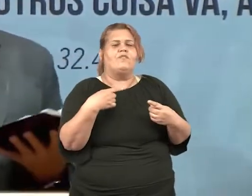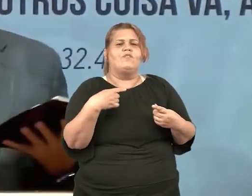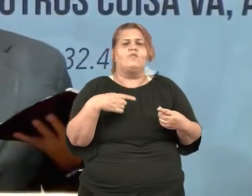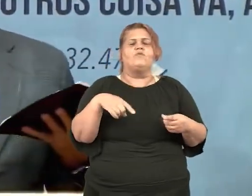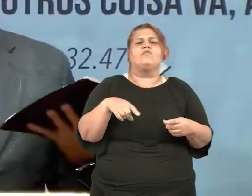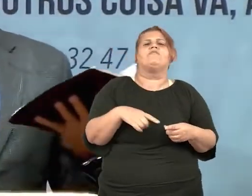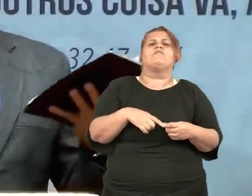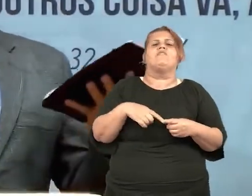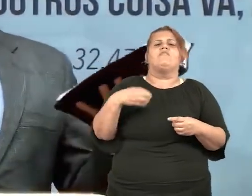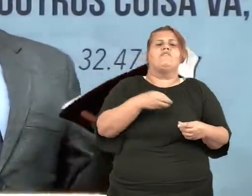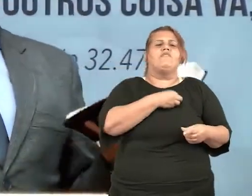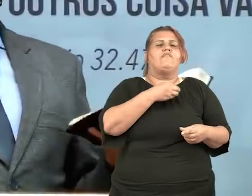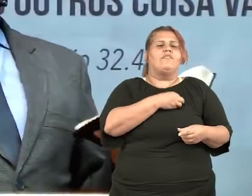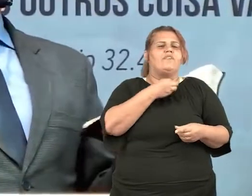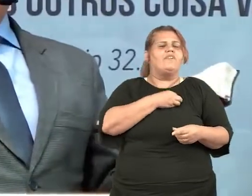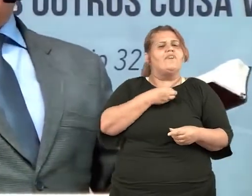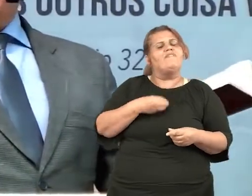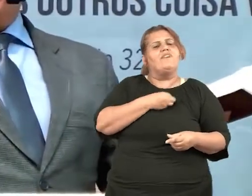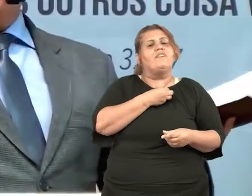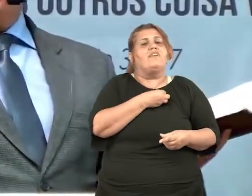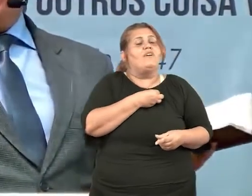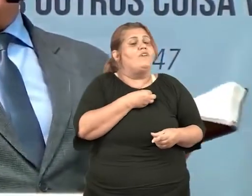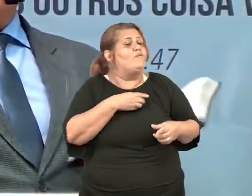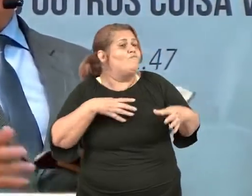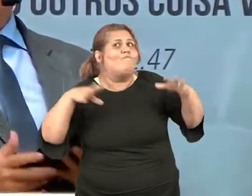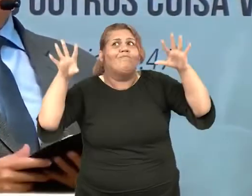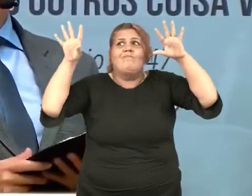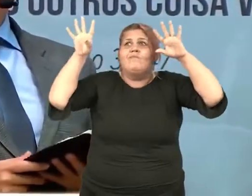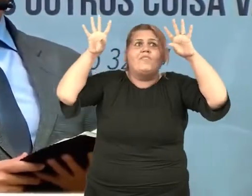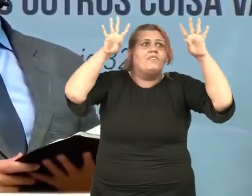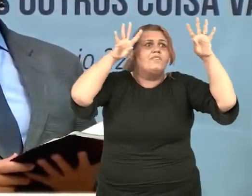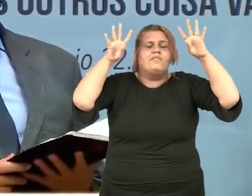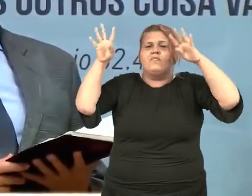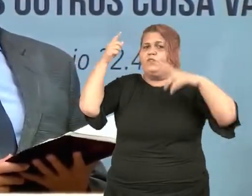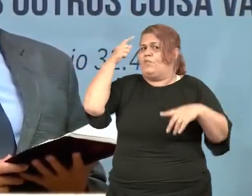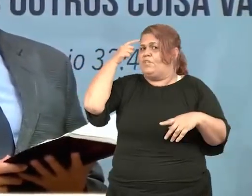com mais antenas ligadas a quem está perto de nós.